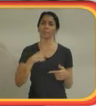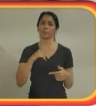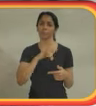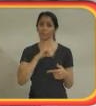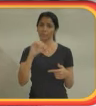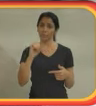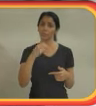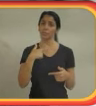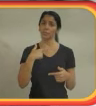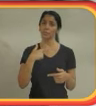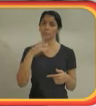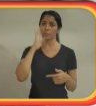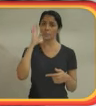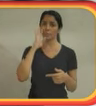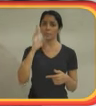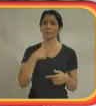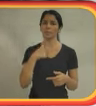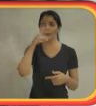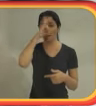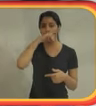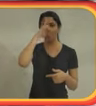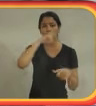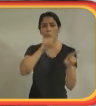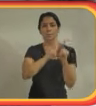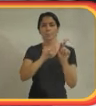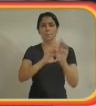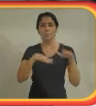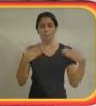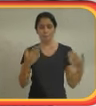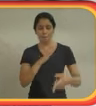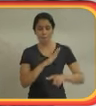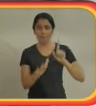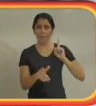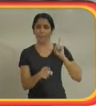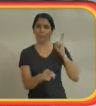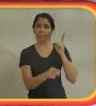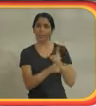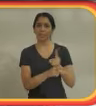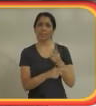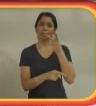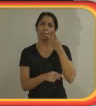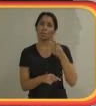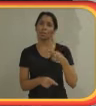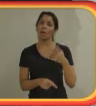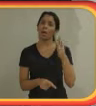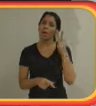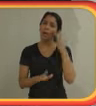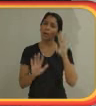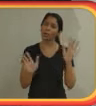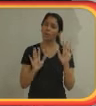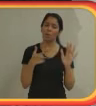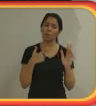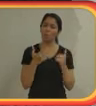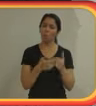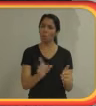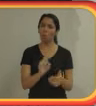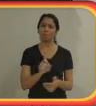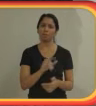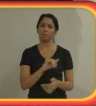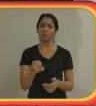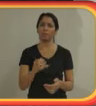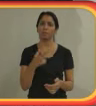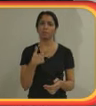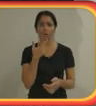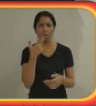não pensava. Tanto que isso me faz lembrar também antes da gente se encontrar, que ele falou assim pra mim, eu acho melhor a